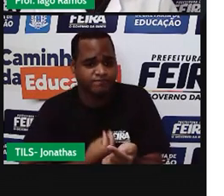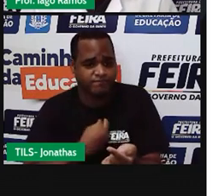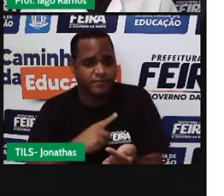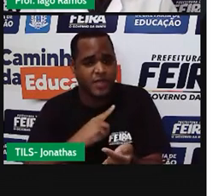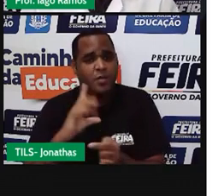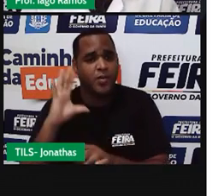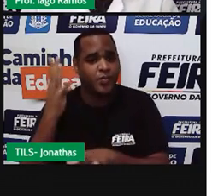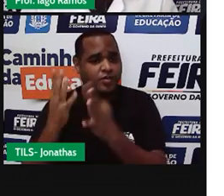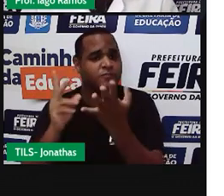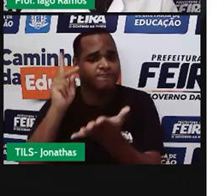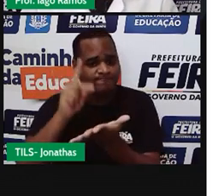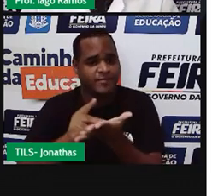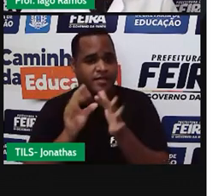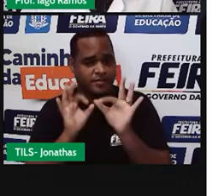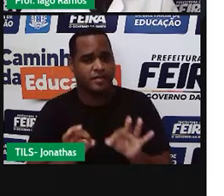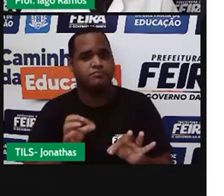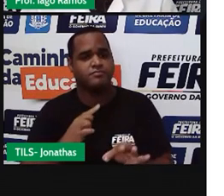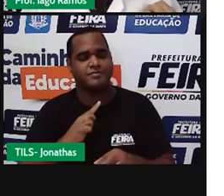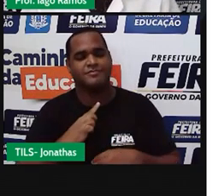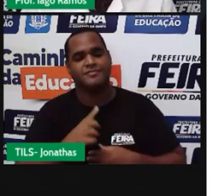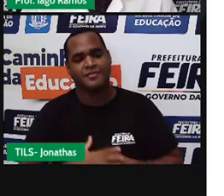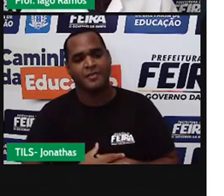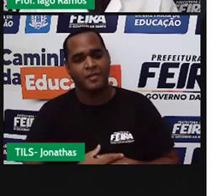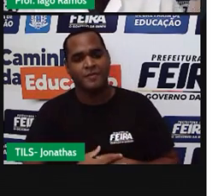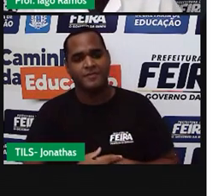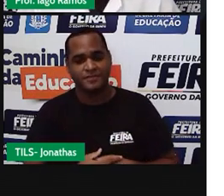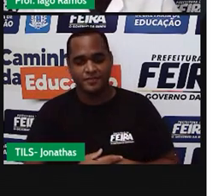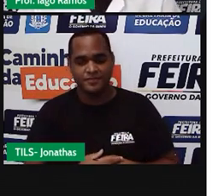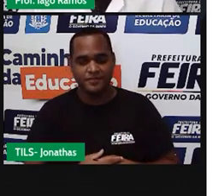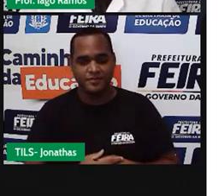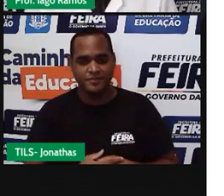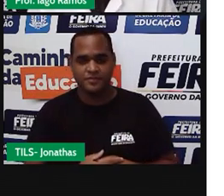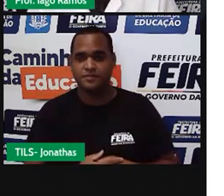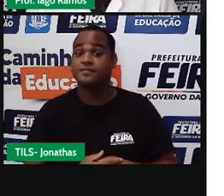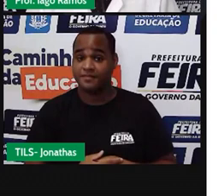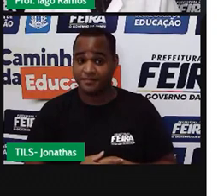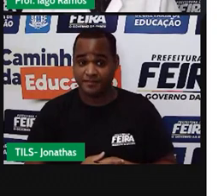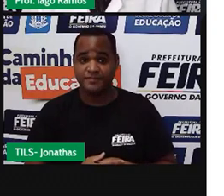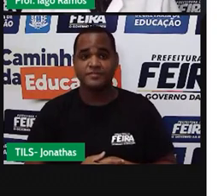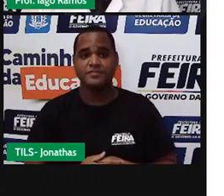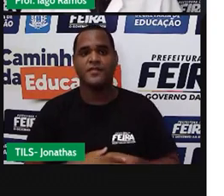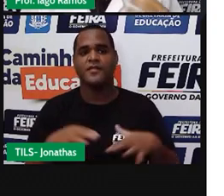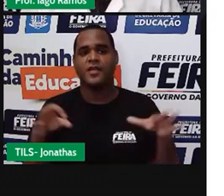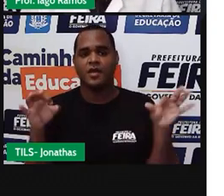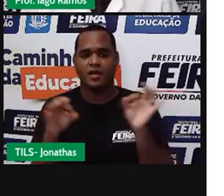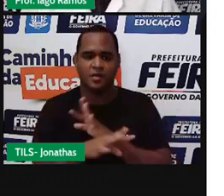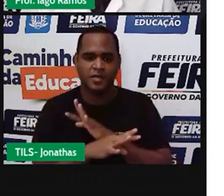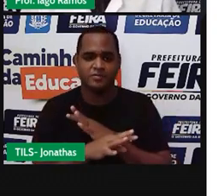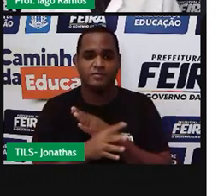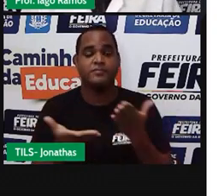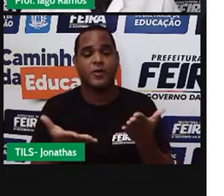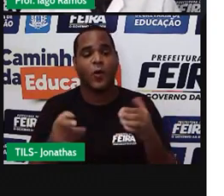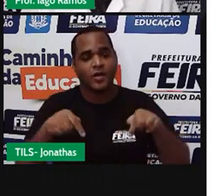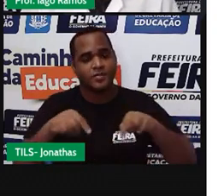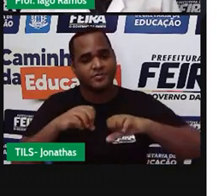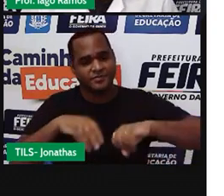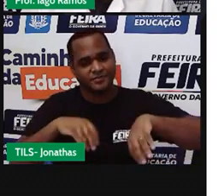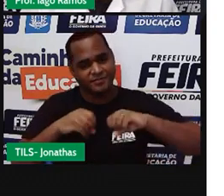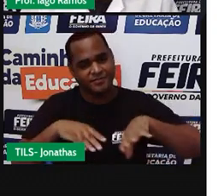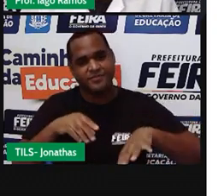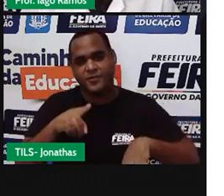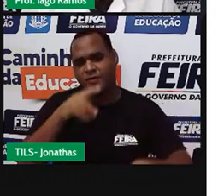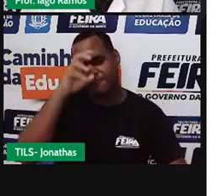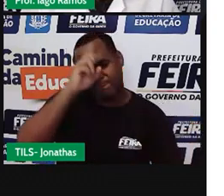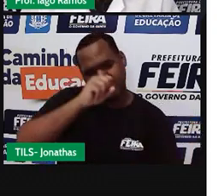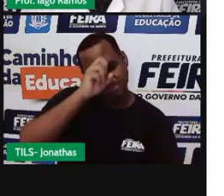situações do mundo real beleza bom encerra-se essa aula continue aprendendo